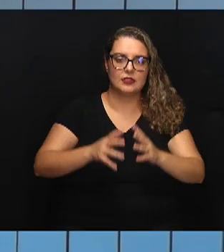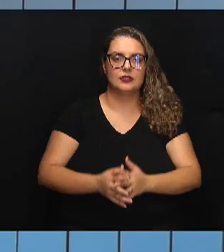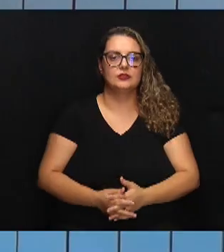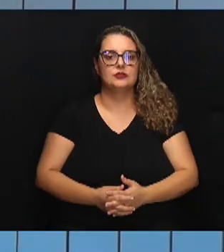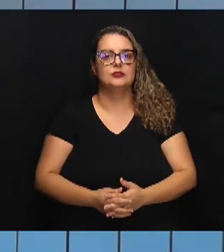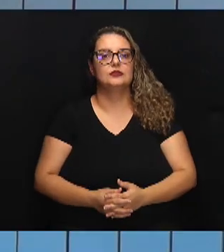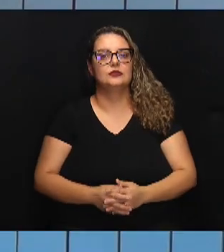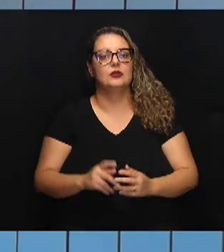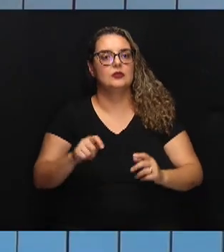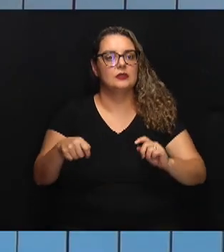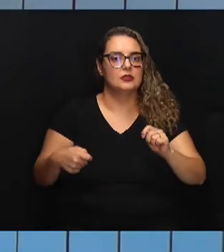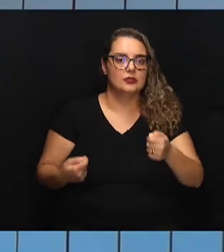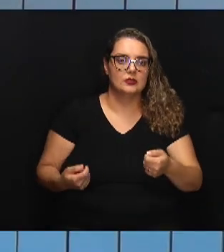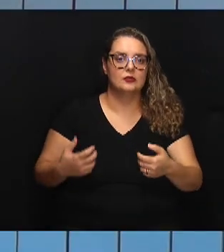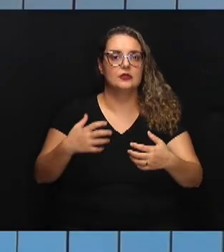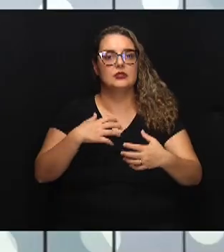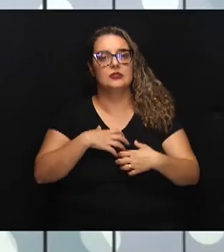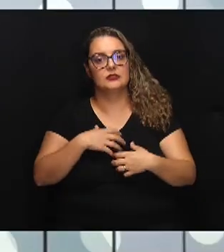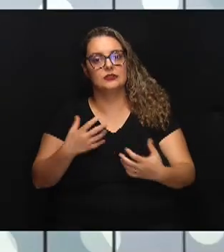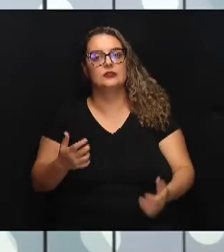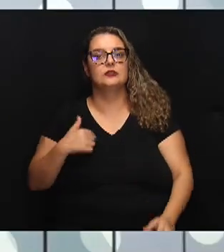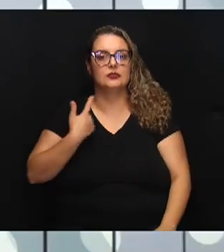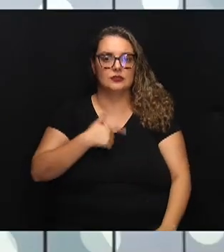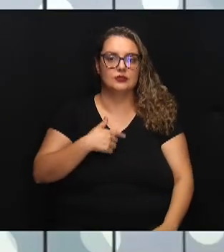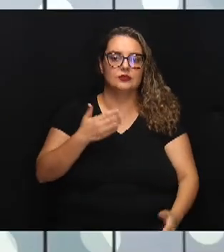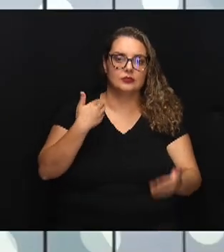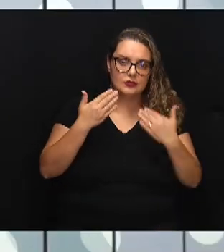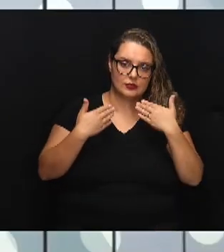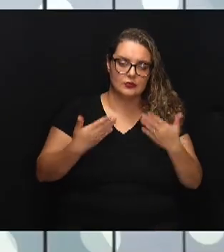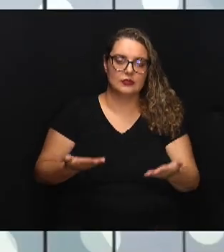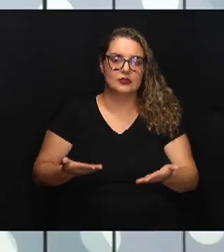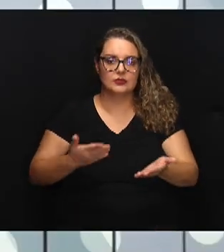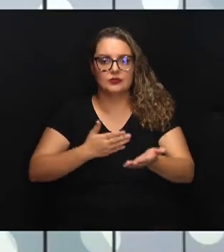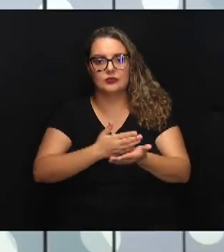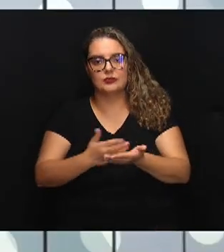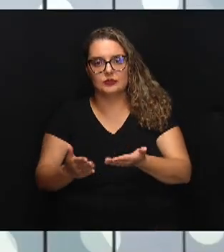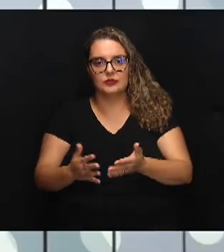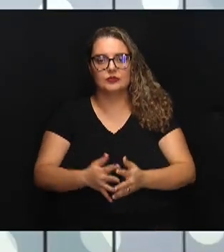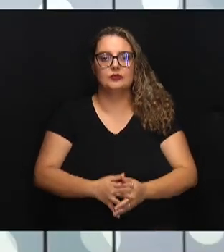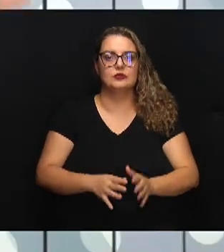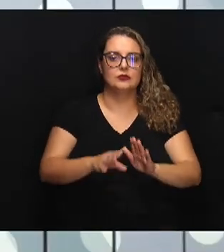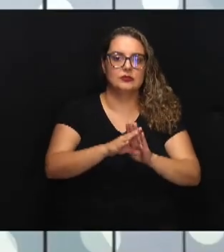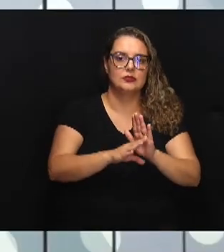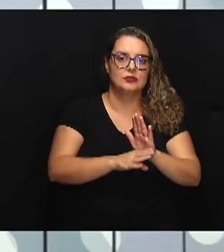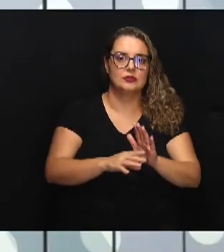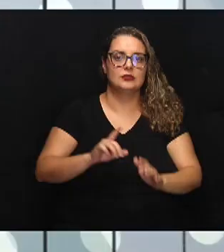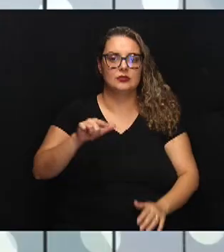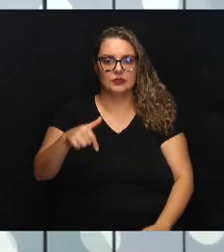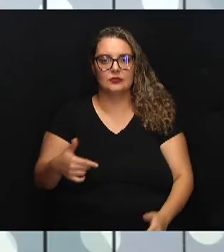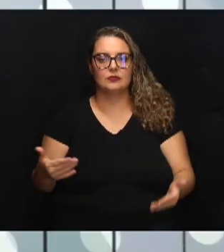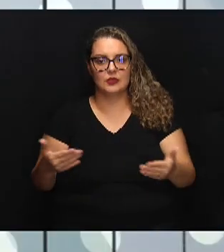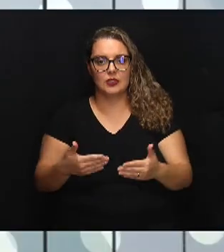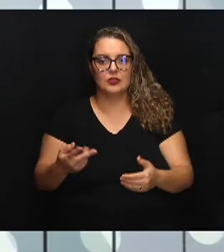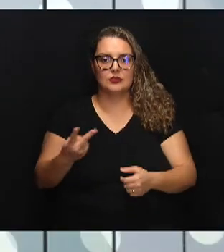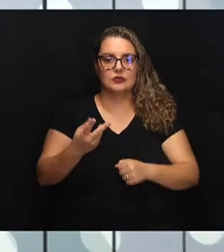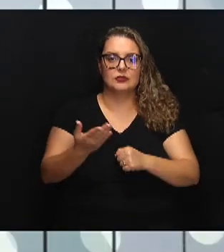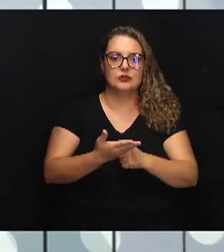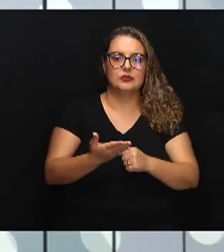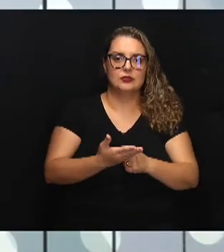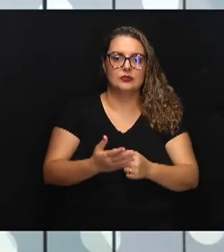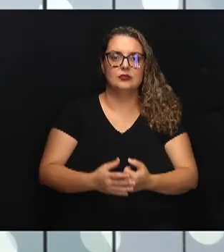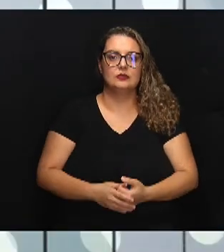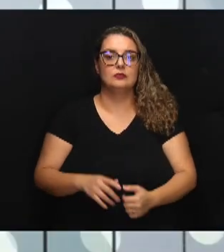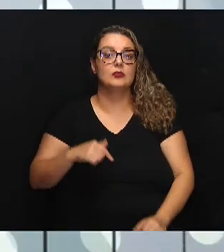esses sinais, a esses sintomas que a gente mencionou, né, logo no início do programa e depois agora no segundo bloco, para